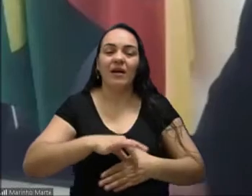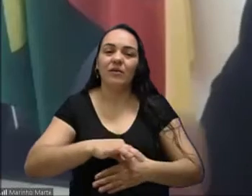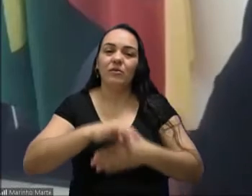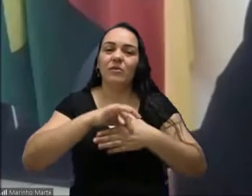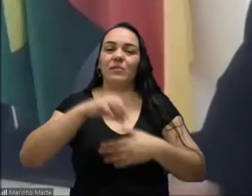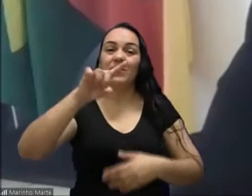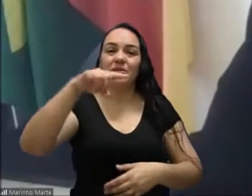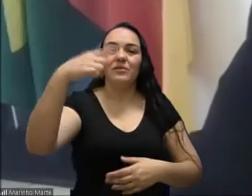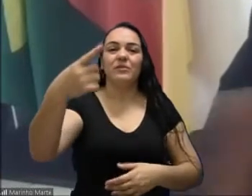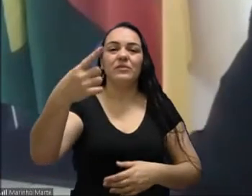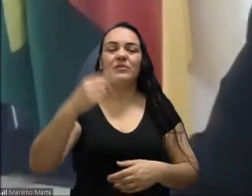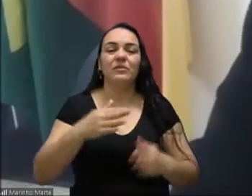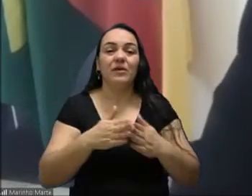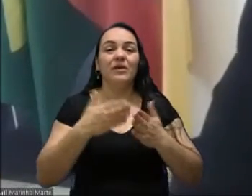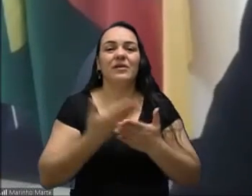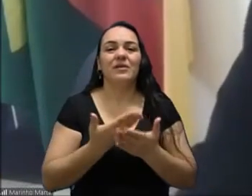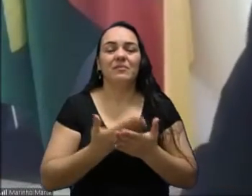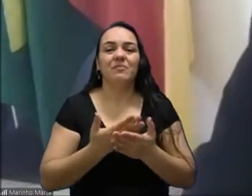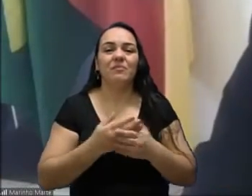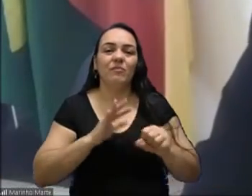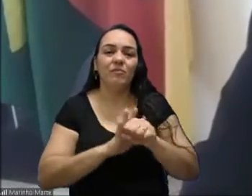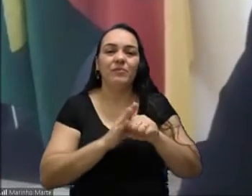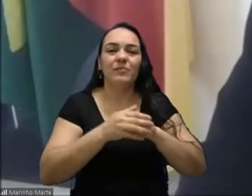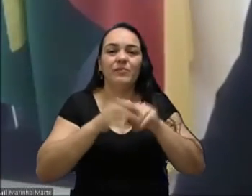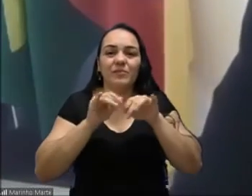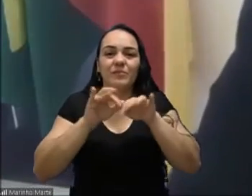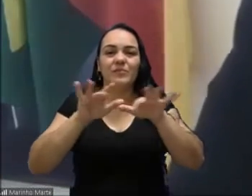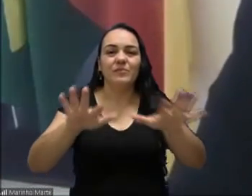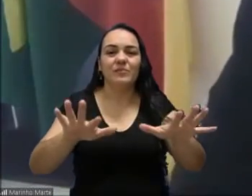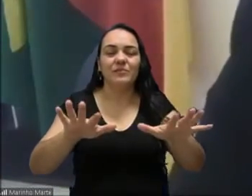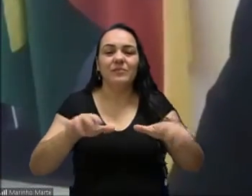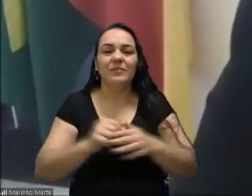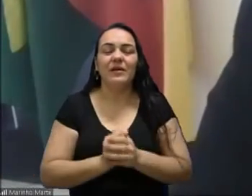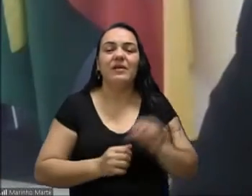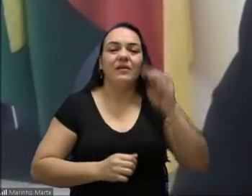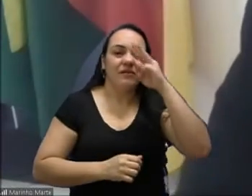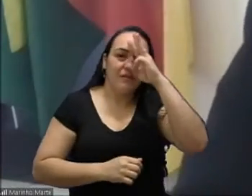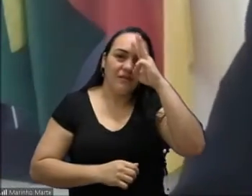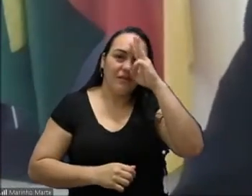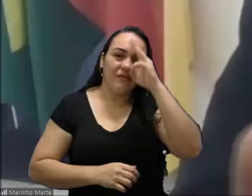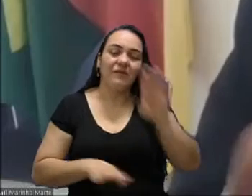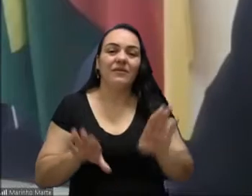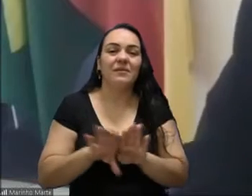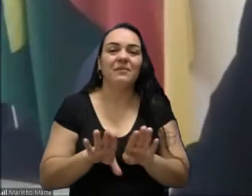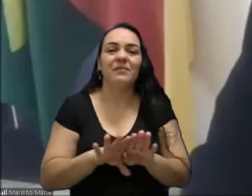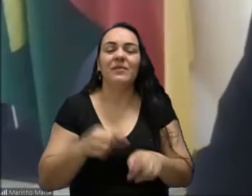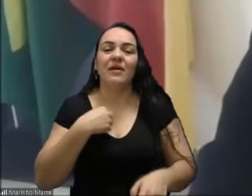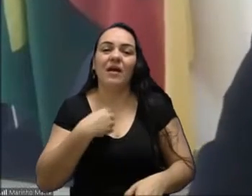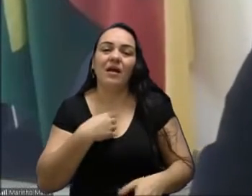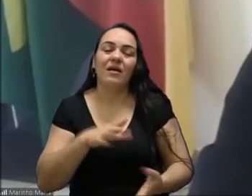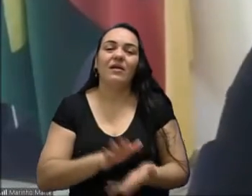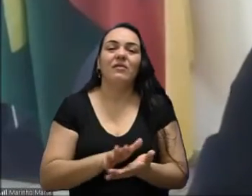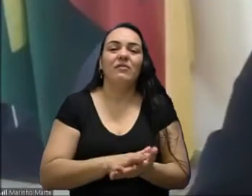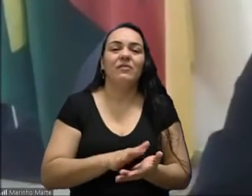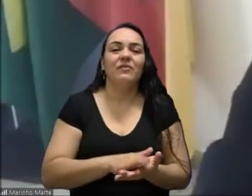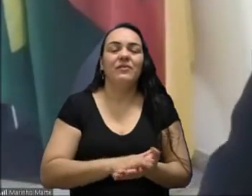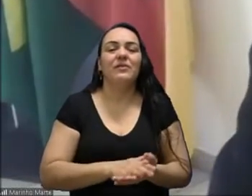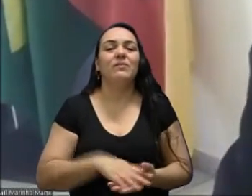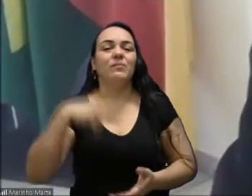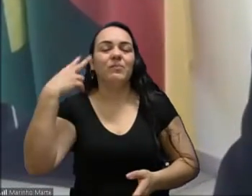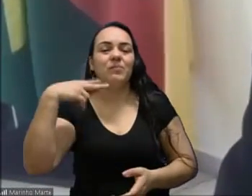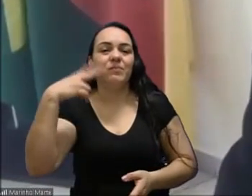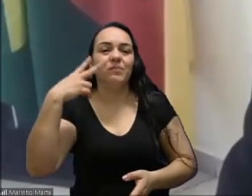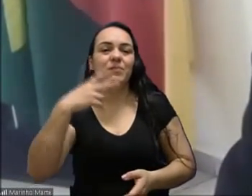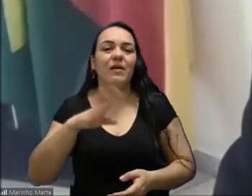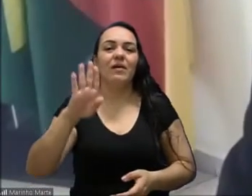depois, no requerimento sobre a Covid, que é o do Vanderlei, mas eu vou deixar pra falar depois e saudar o, o, o, o,